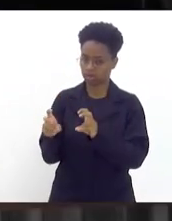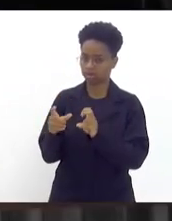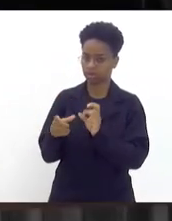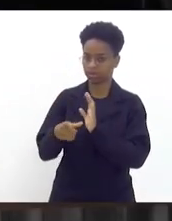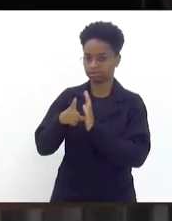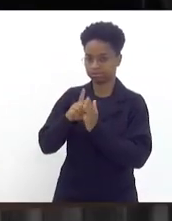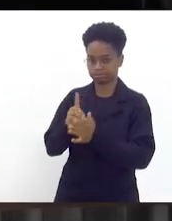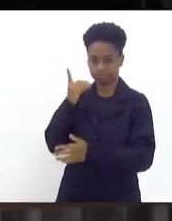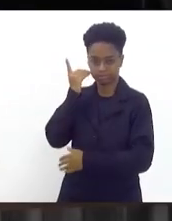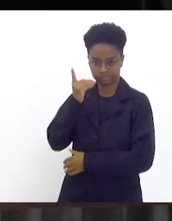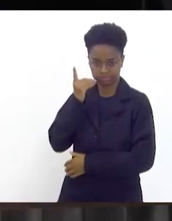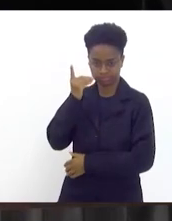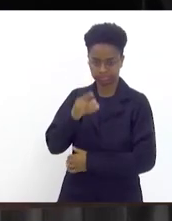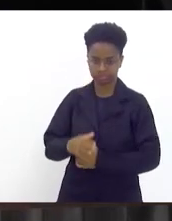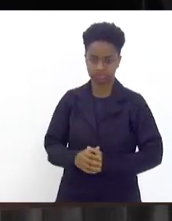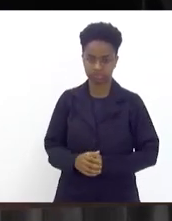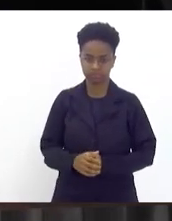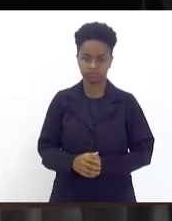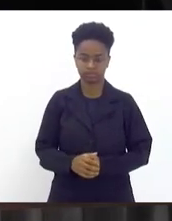deputados